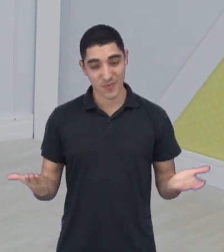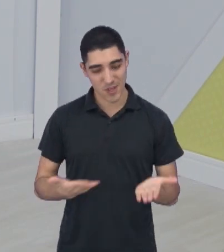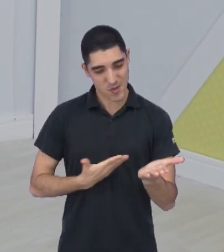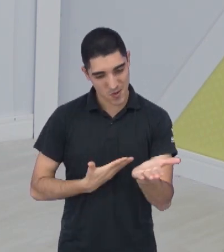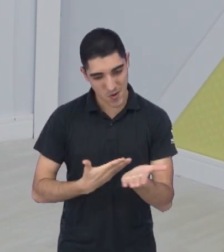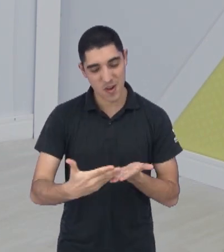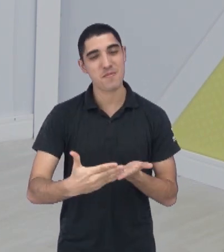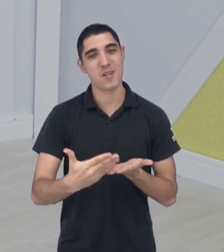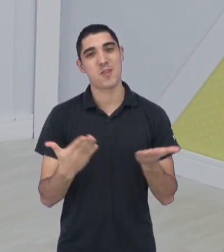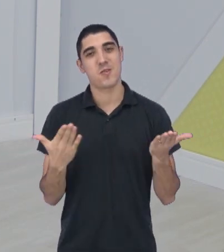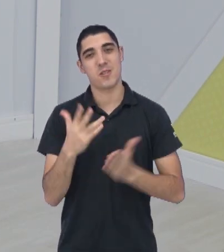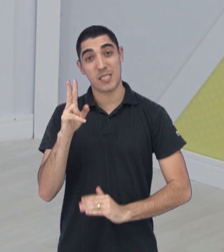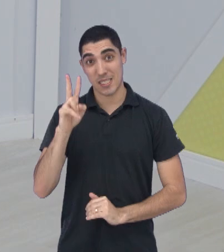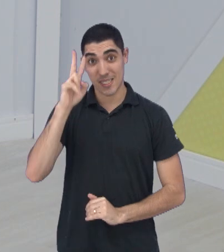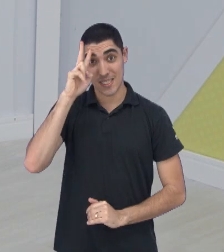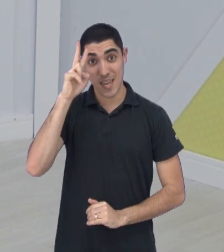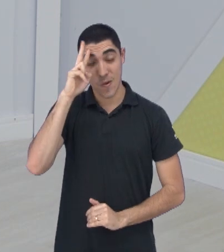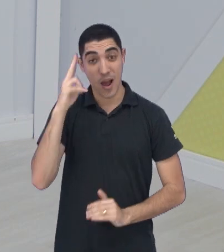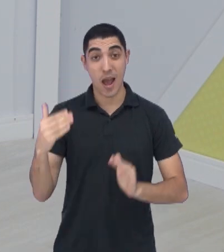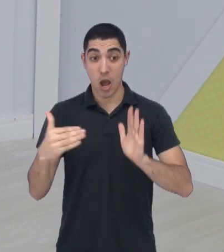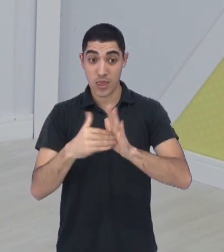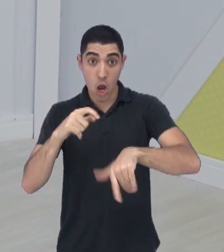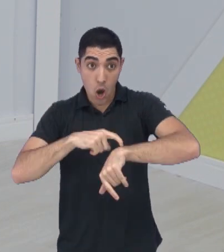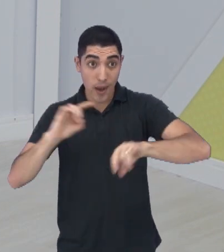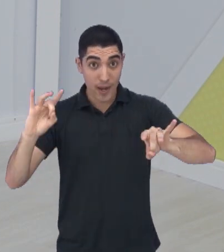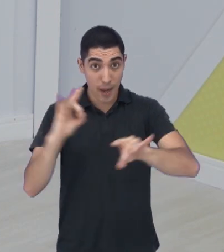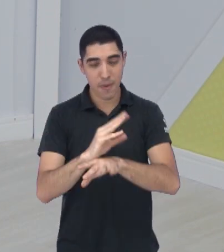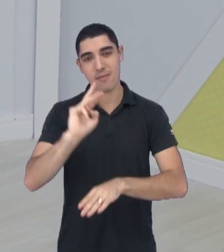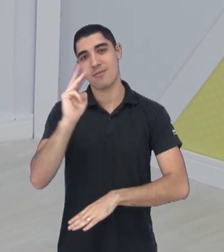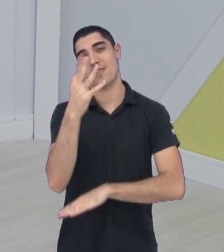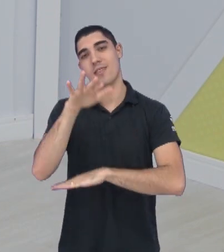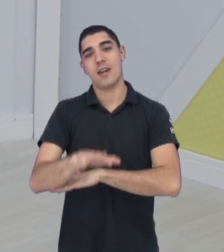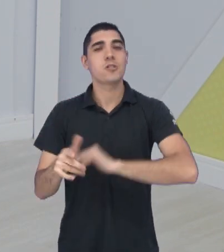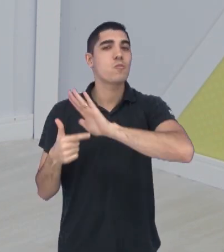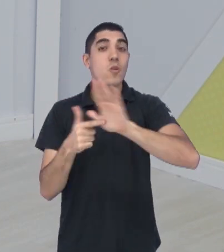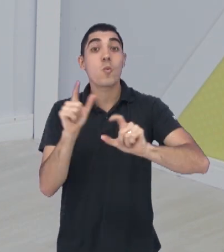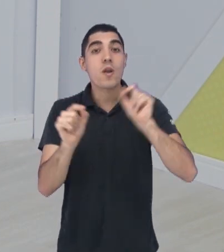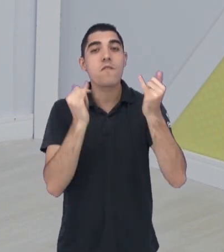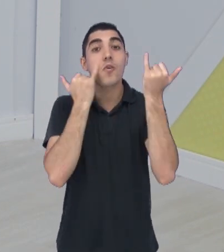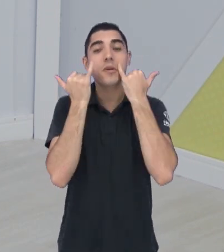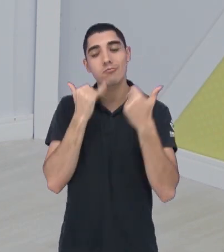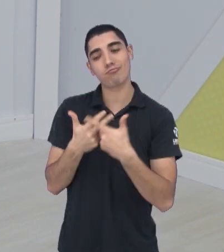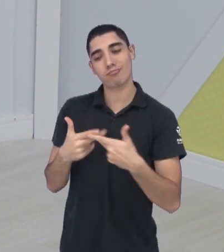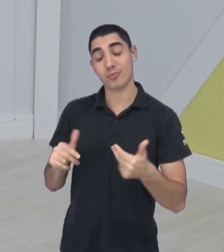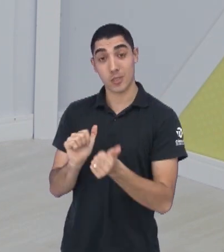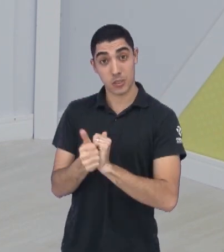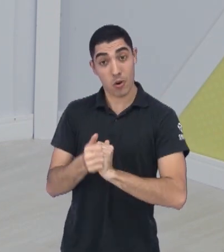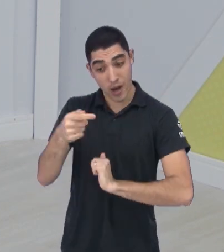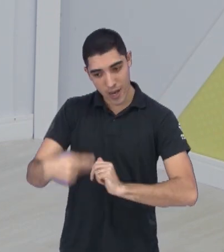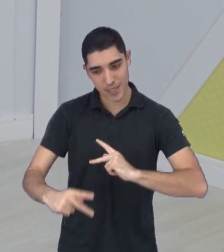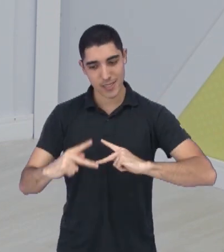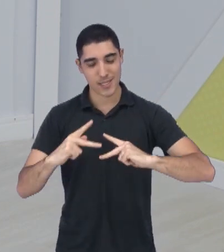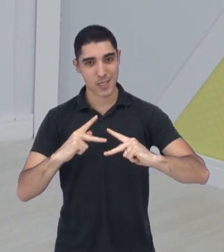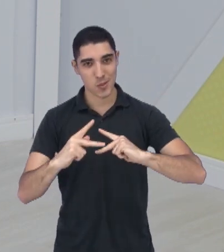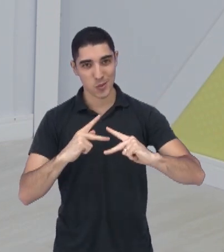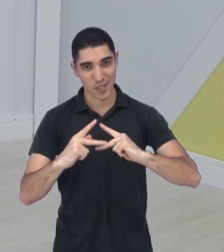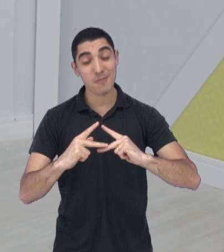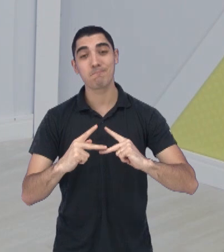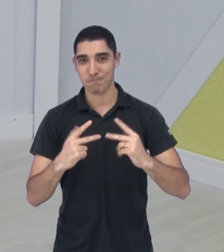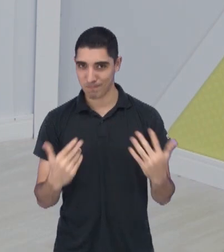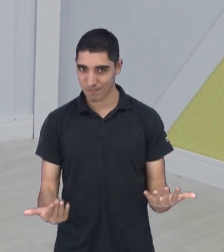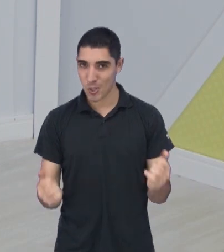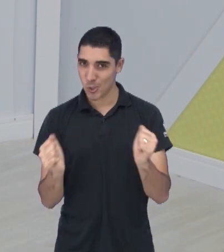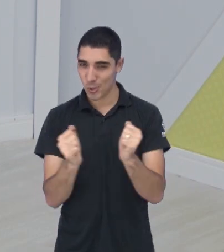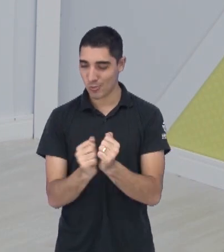Estamos chegando nesta segunda-feira até às 3 da tarde, trazendo as principais informações do esporte aqui da nossa cidade.